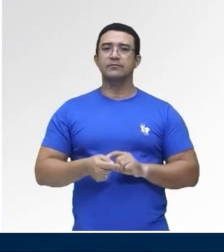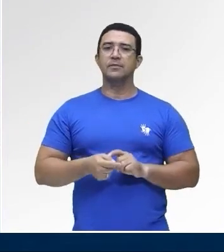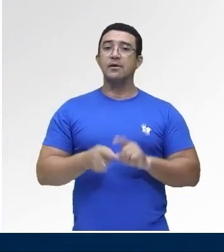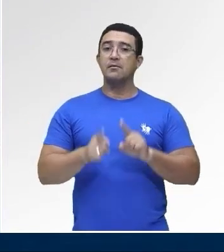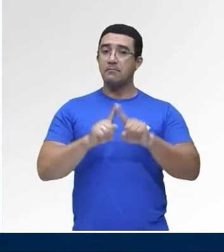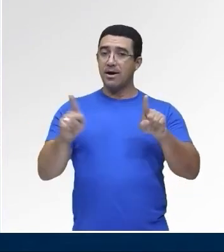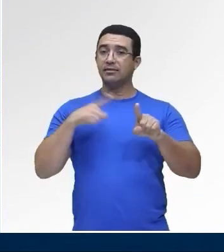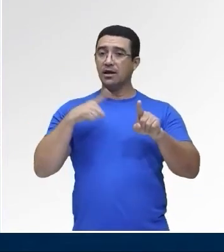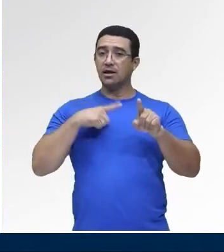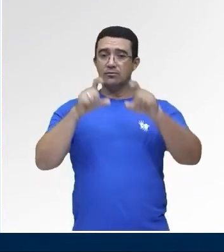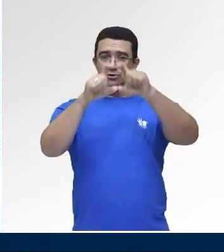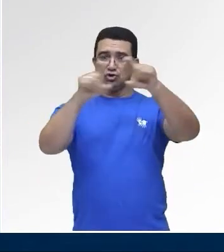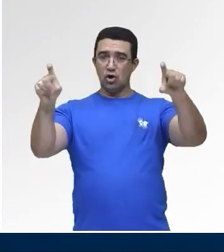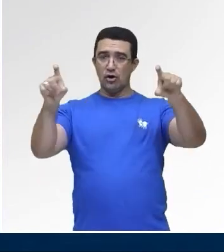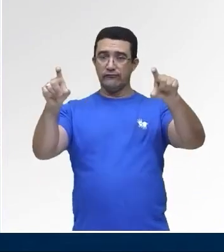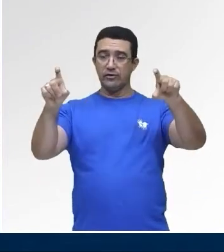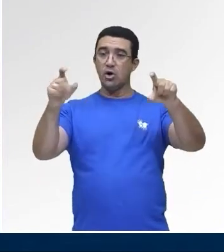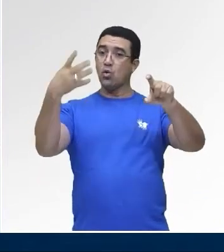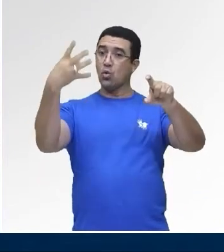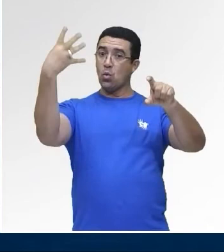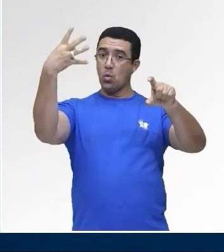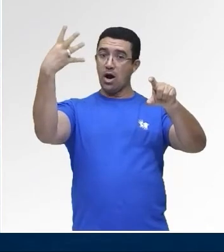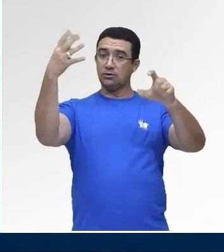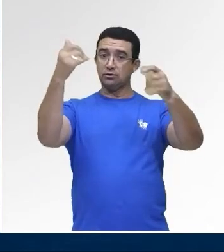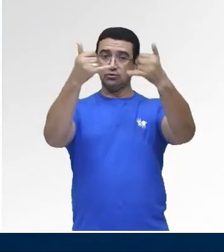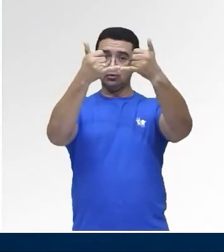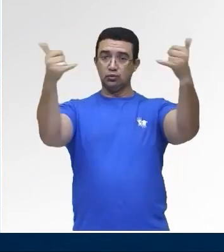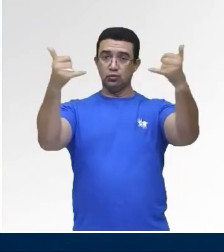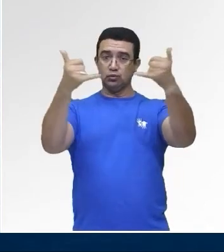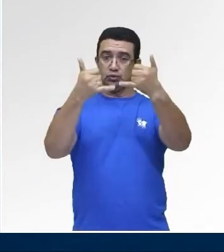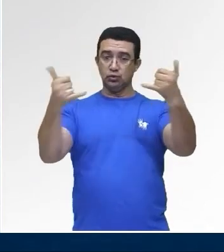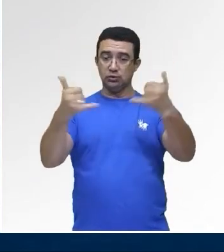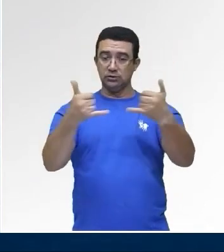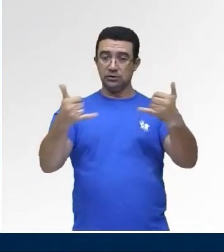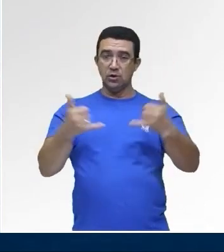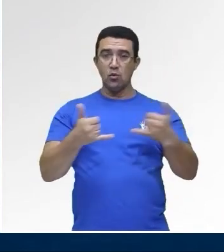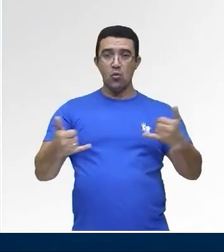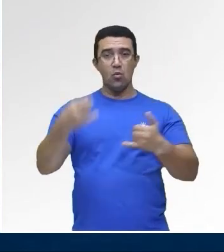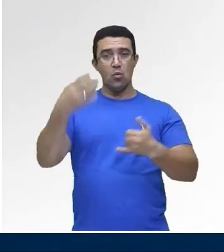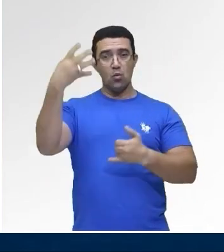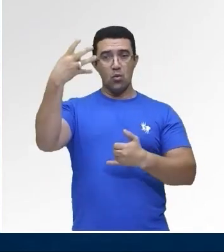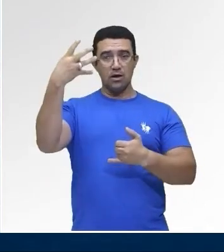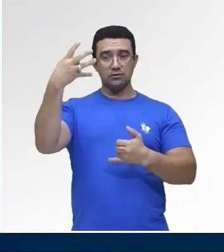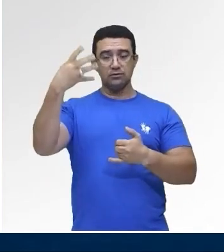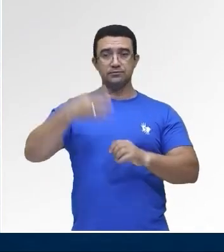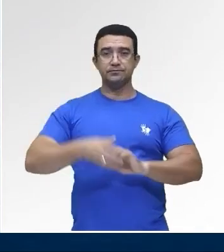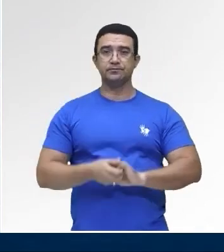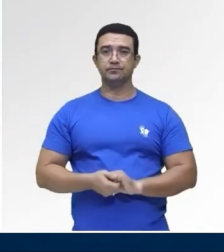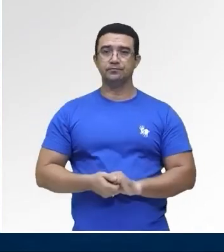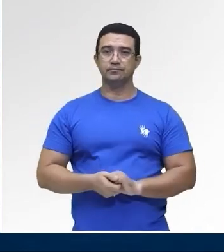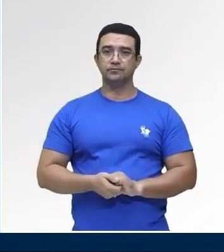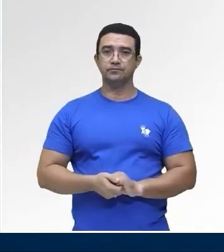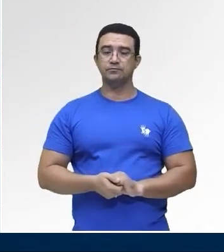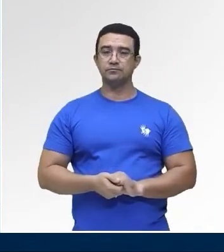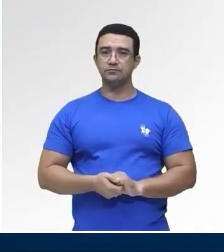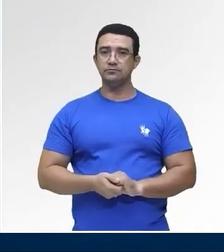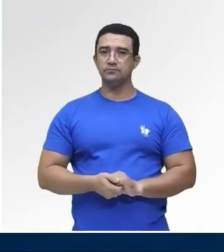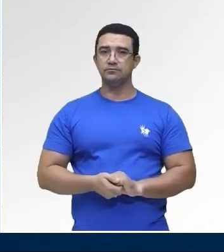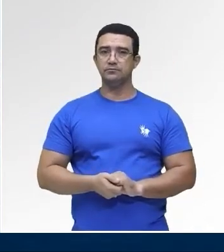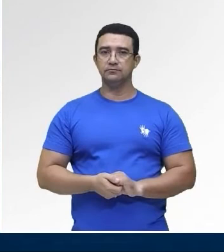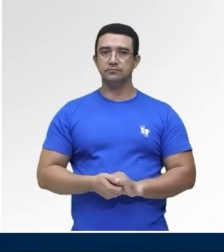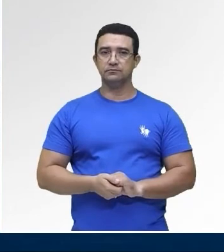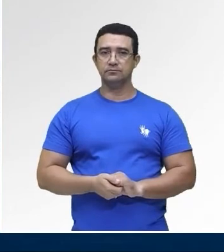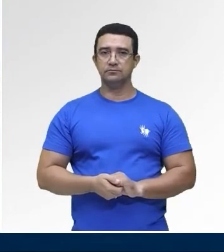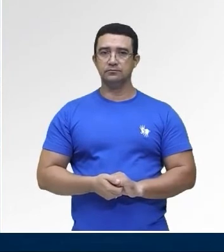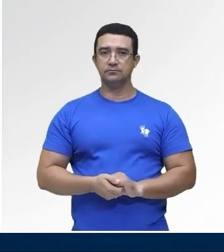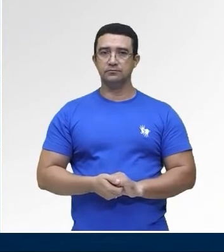Uma estrofe com 4 versos, tá? Então, quando nós temos uma rima com 4 versos, nós chamamos